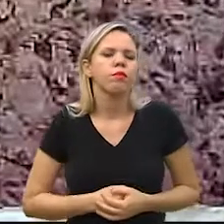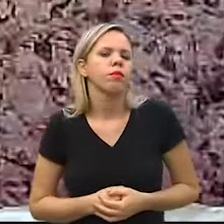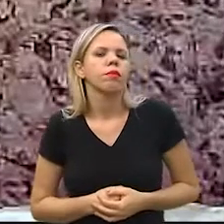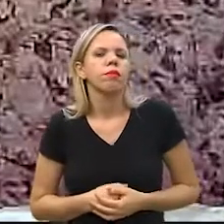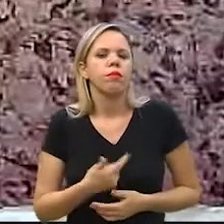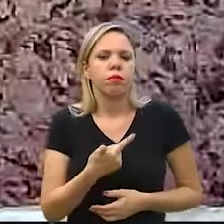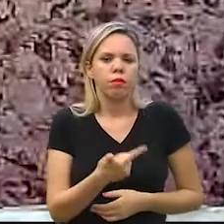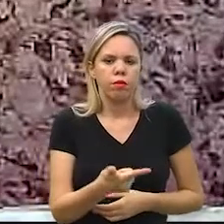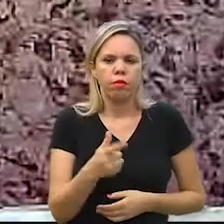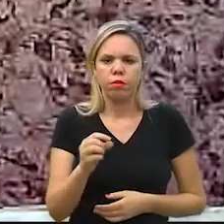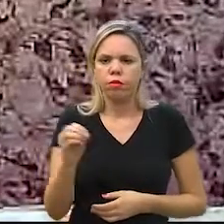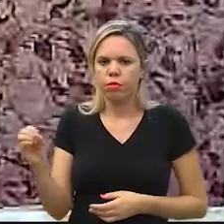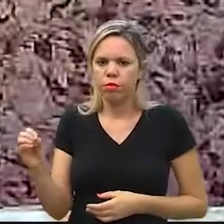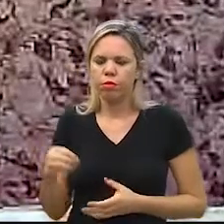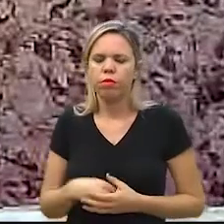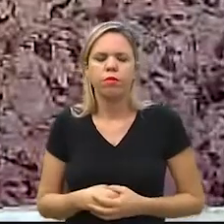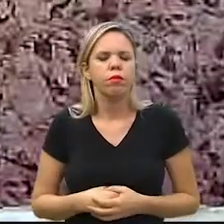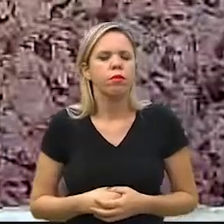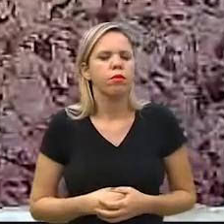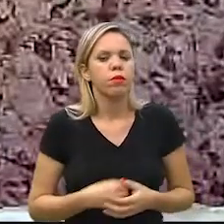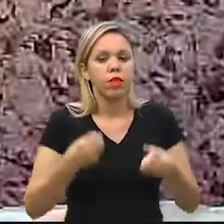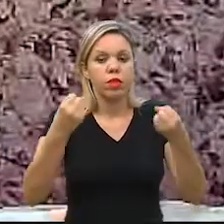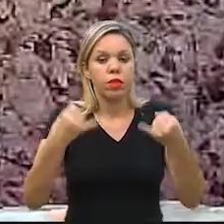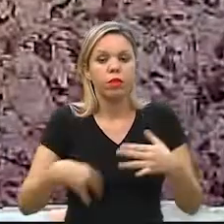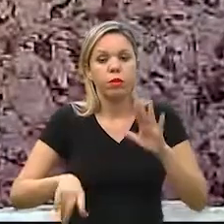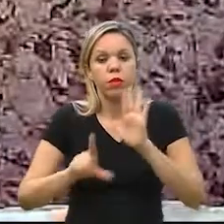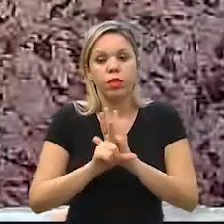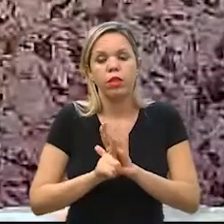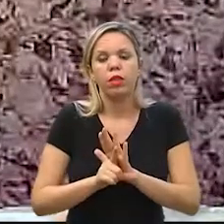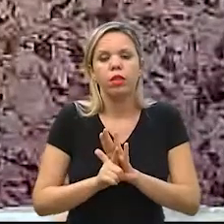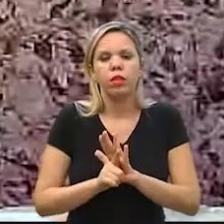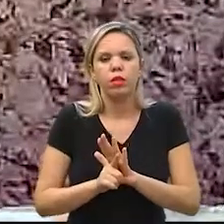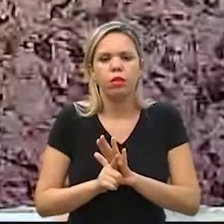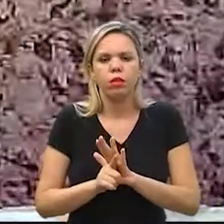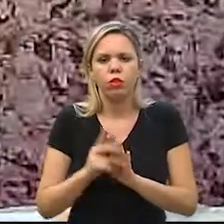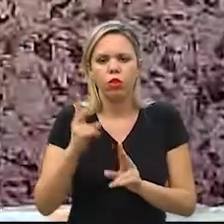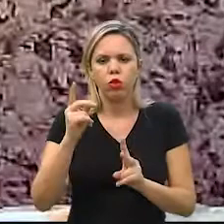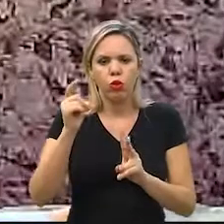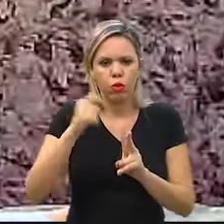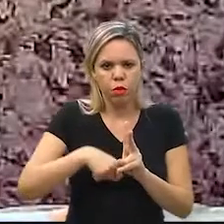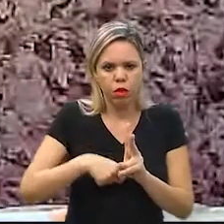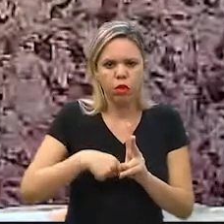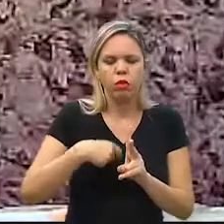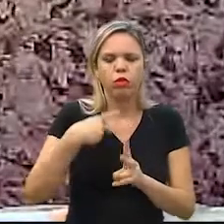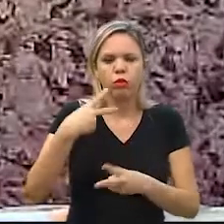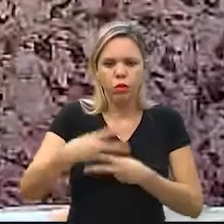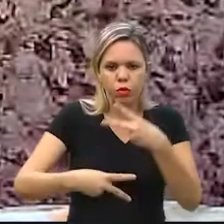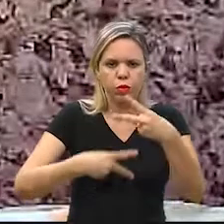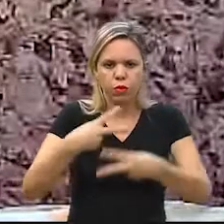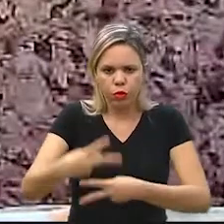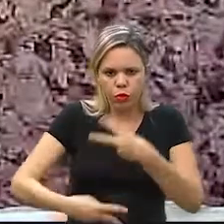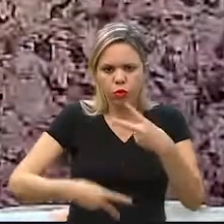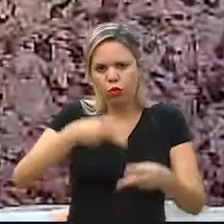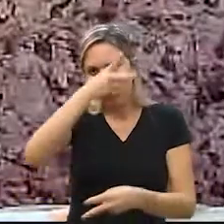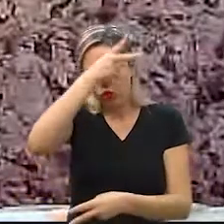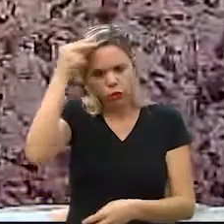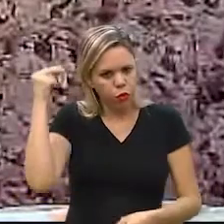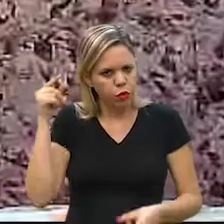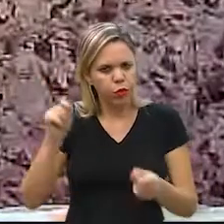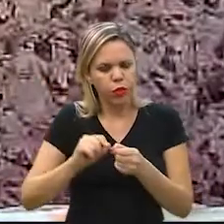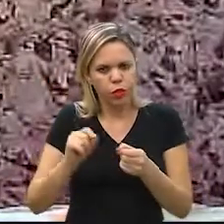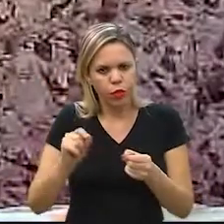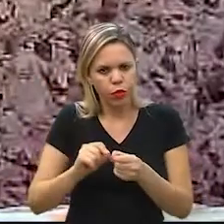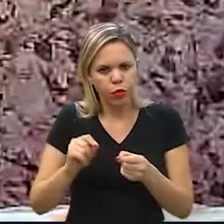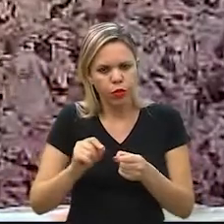de 2000, ela diz que a cada 2 meses o executivo tem que fazer